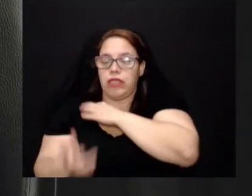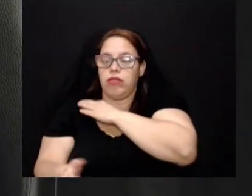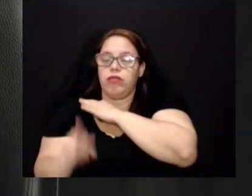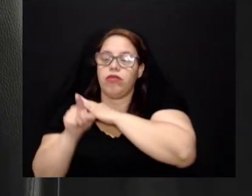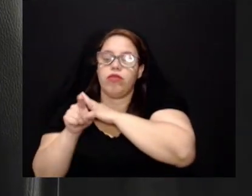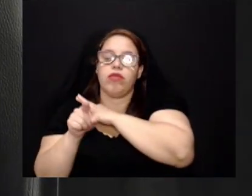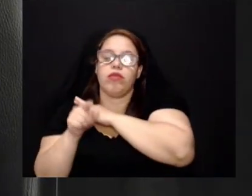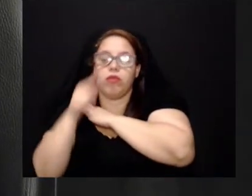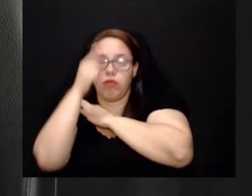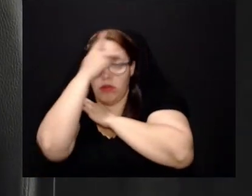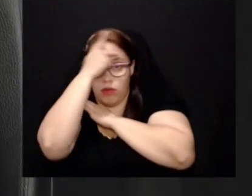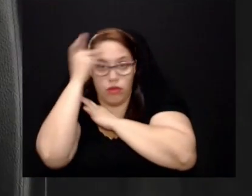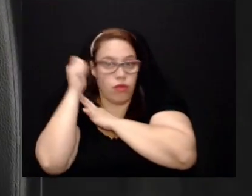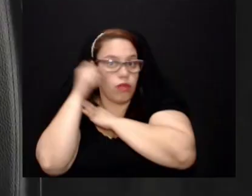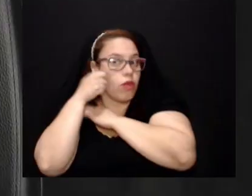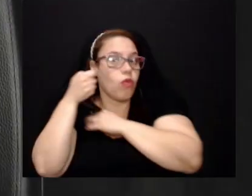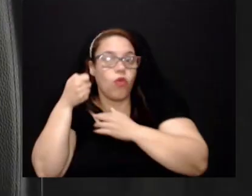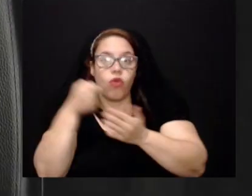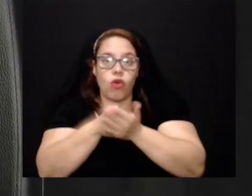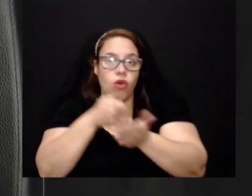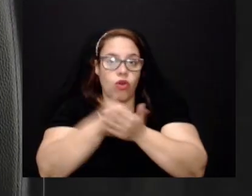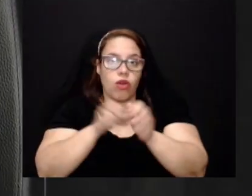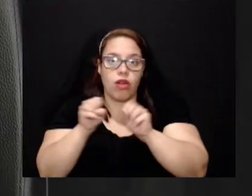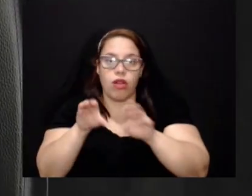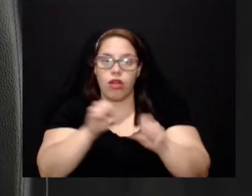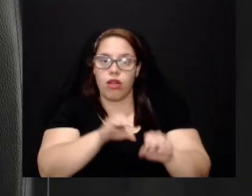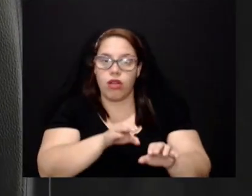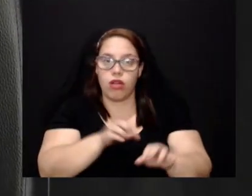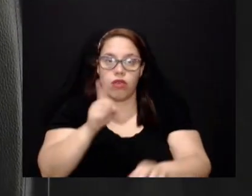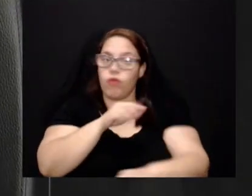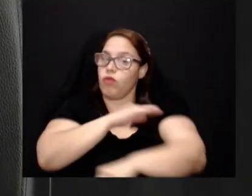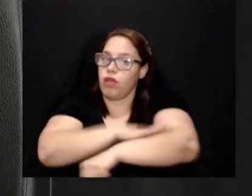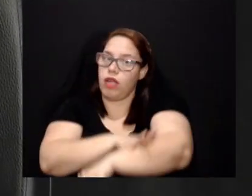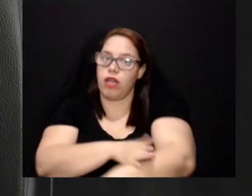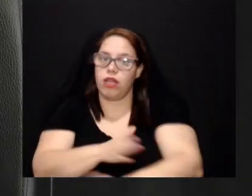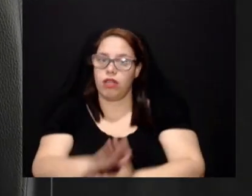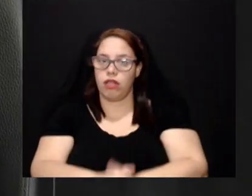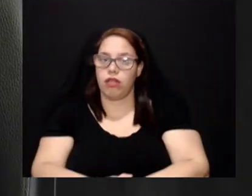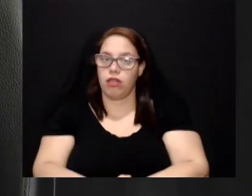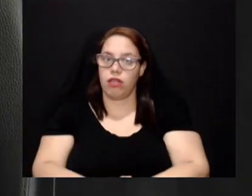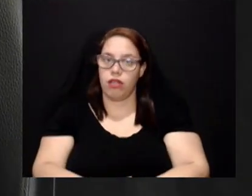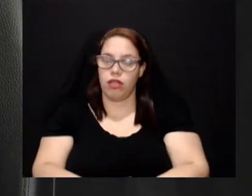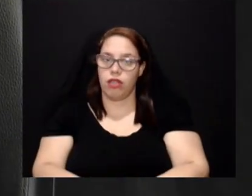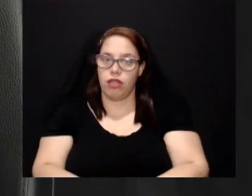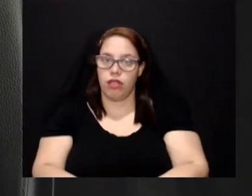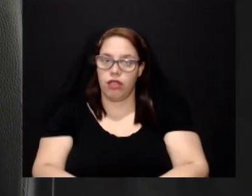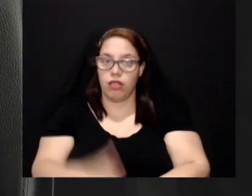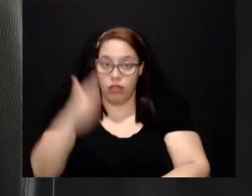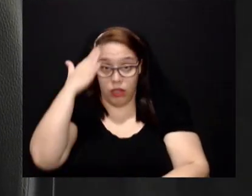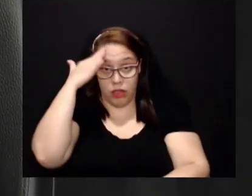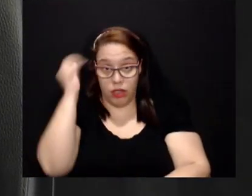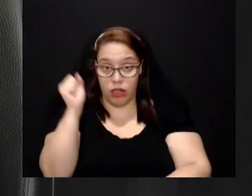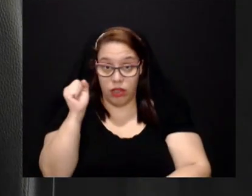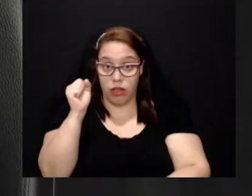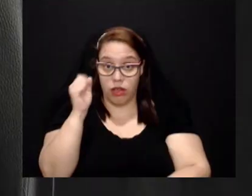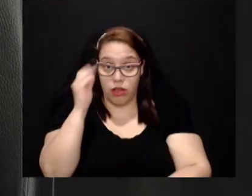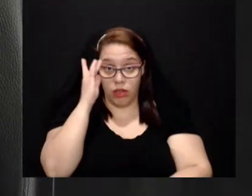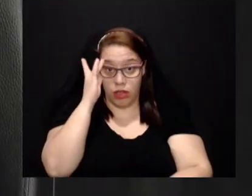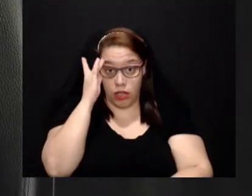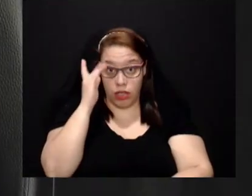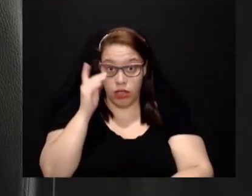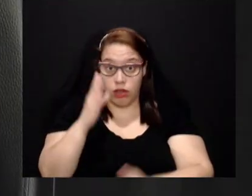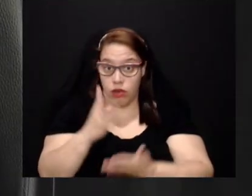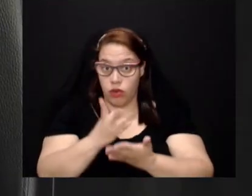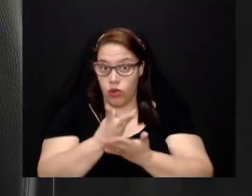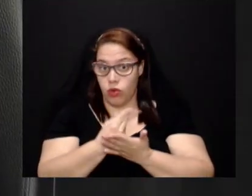tem a obrigação de educar a pessoa a não ser racista. Assim, você sabe, quando você tem uma atitude racista, eu acho que